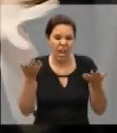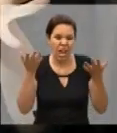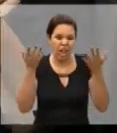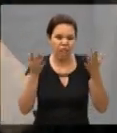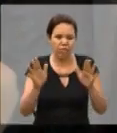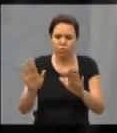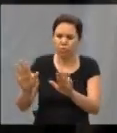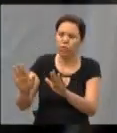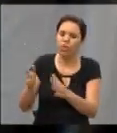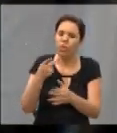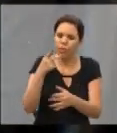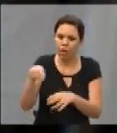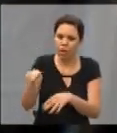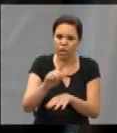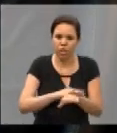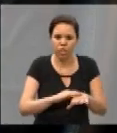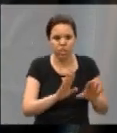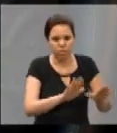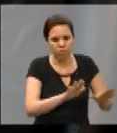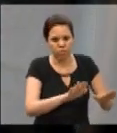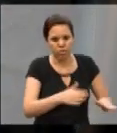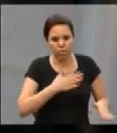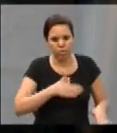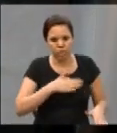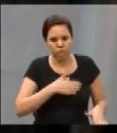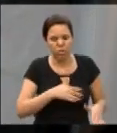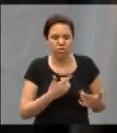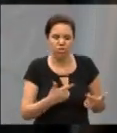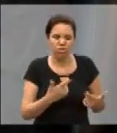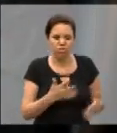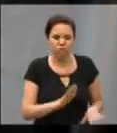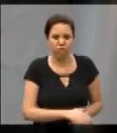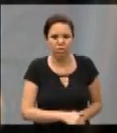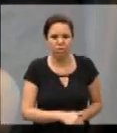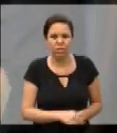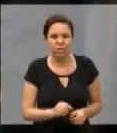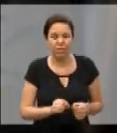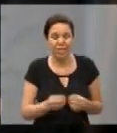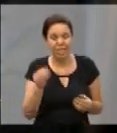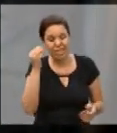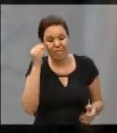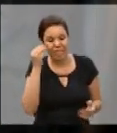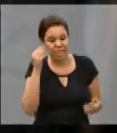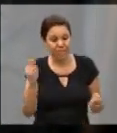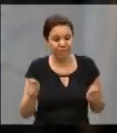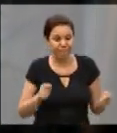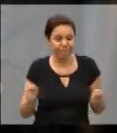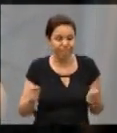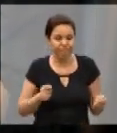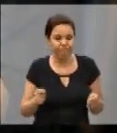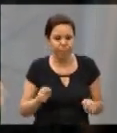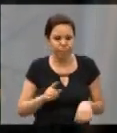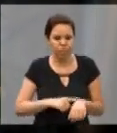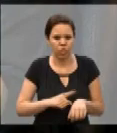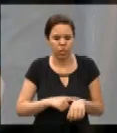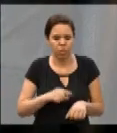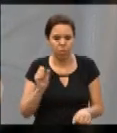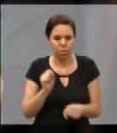falava, deixa eu falar com eles, não, calma, porque pode ser chato. Eu falava, meu Deus, então a gente ficava tentando ver uma hora que eles paravam de falar